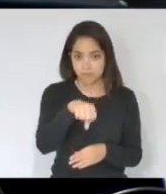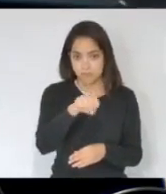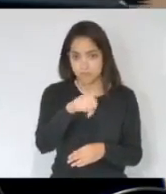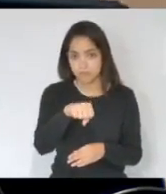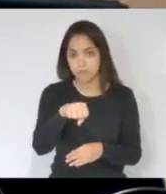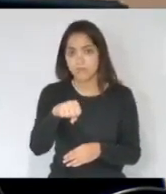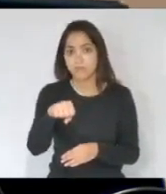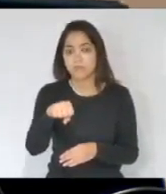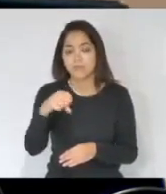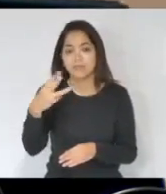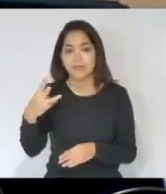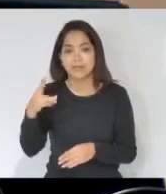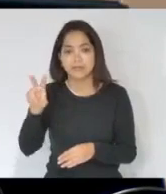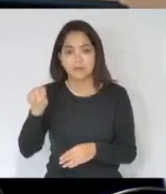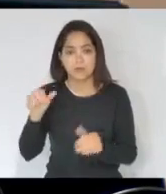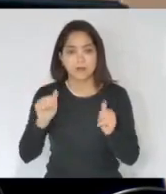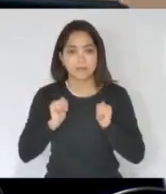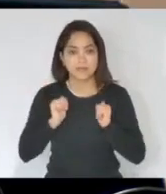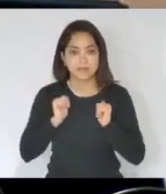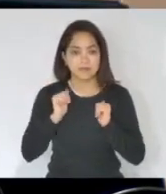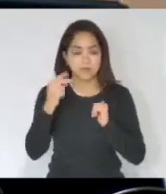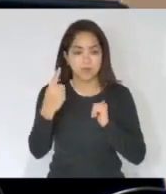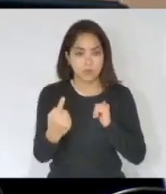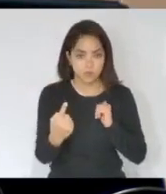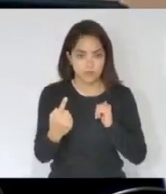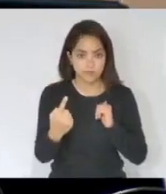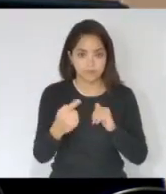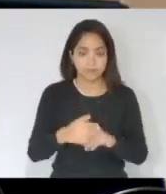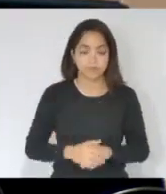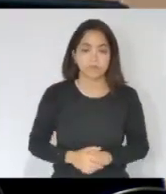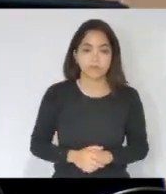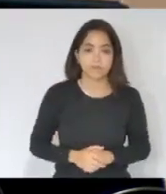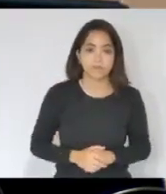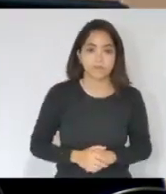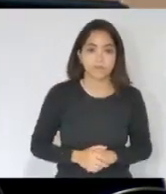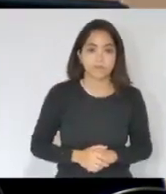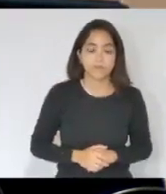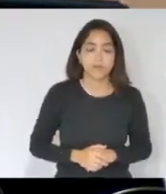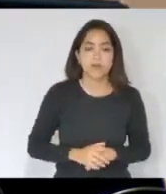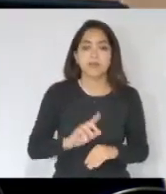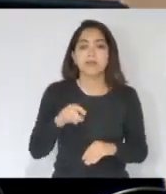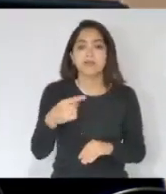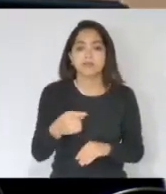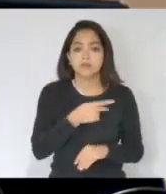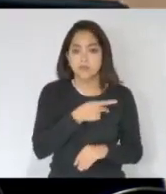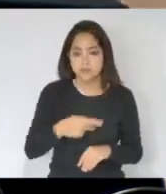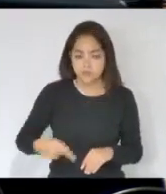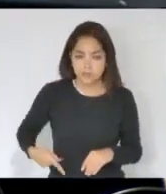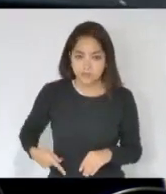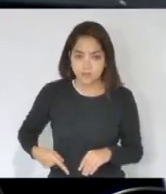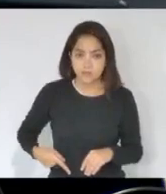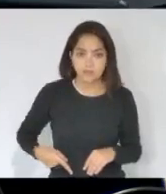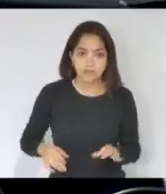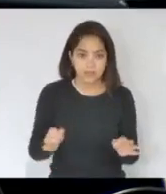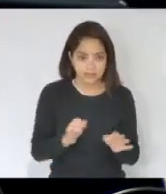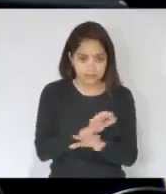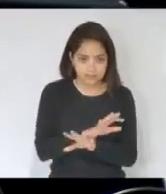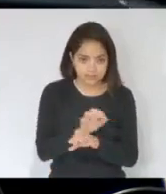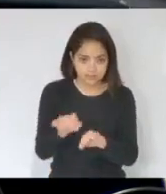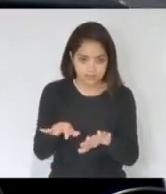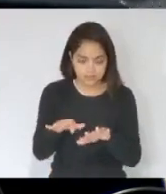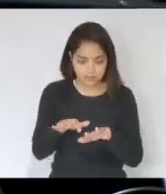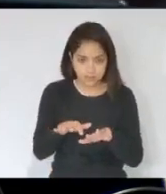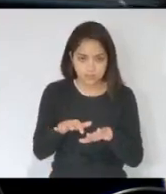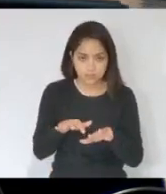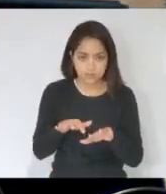3 votos não e 1 abstenção. Na sequência, o senhor presidente encerrou a